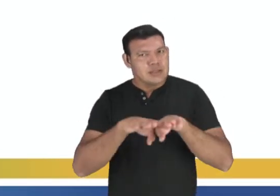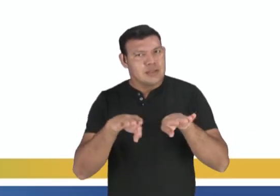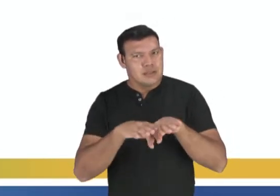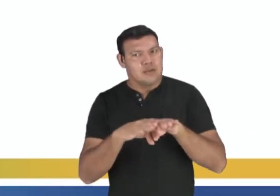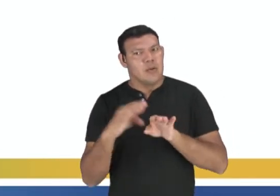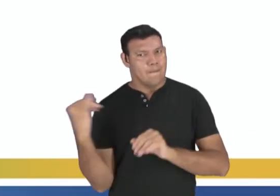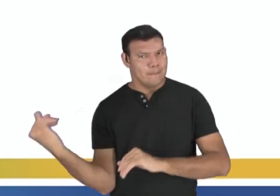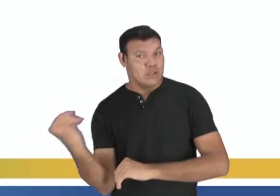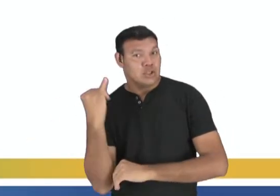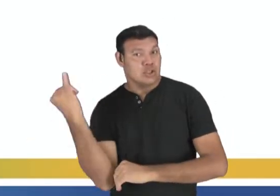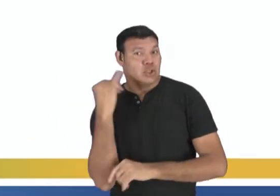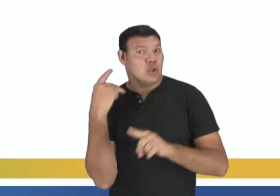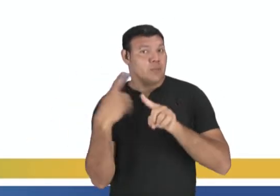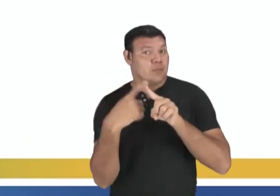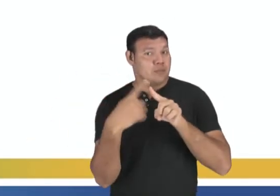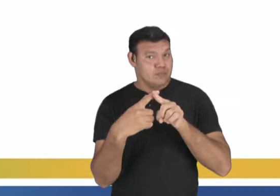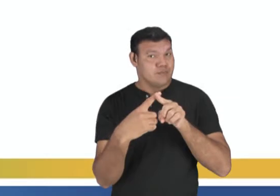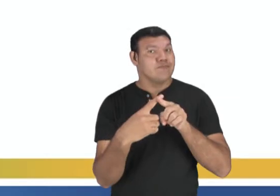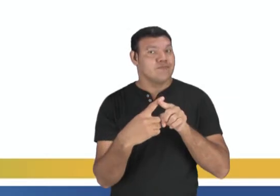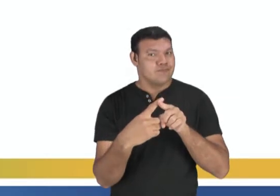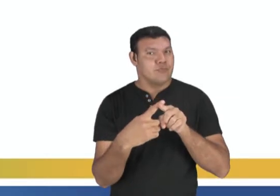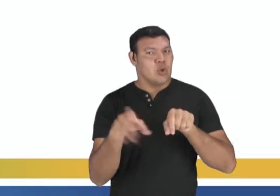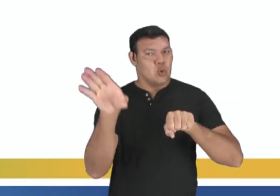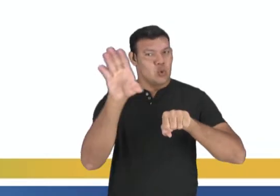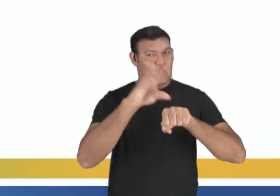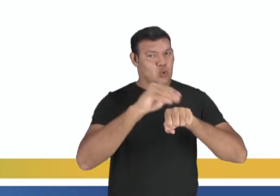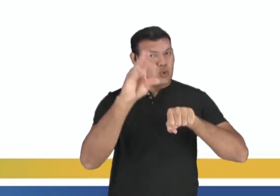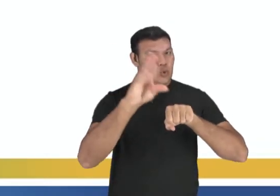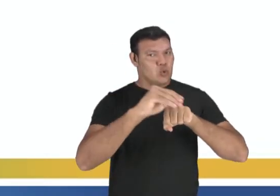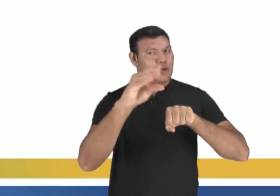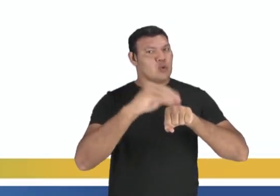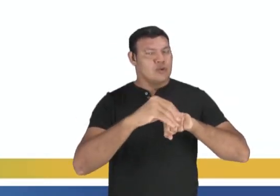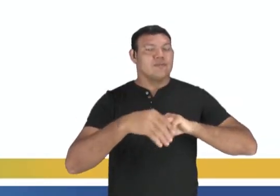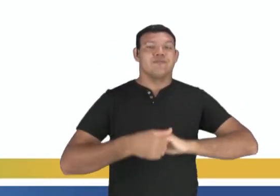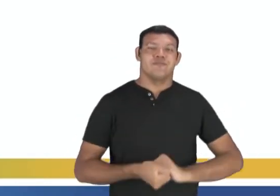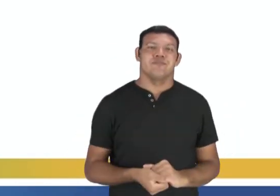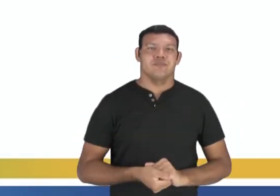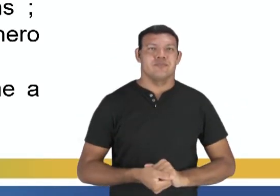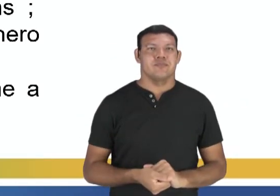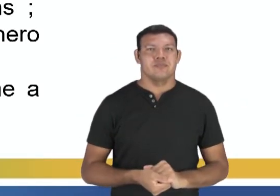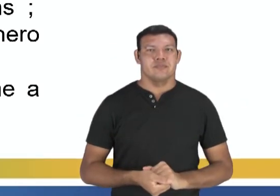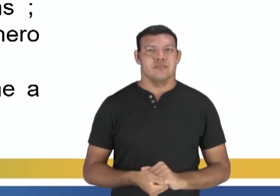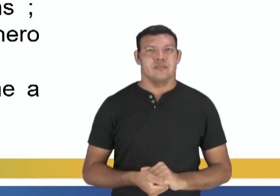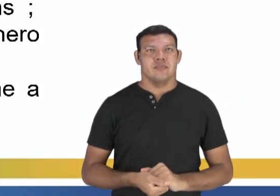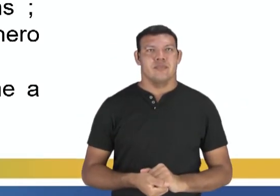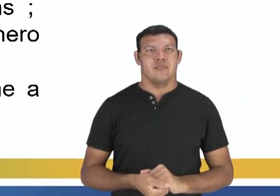ser importante porque ele vai trazer o quê? Conhecimento.